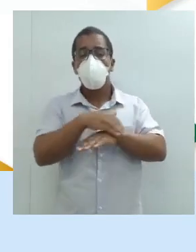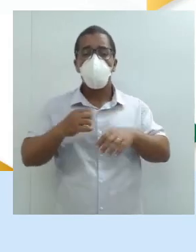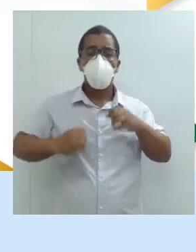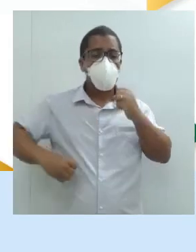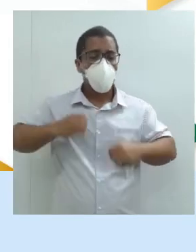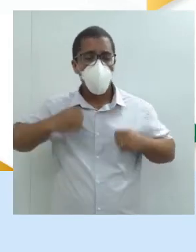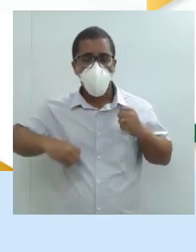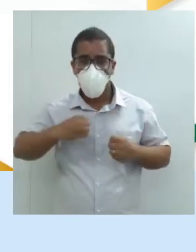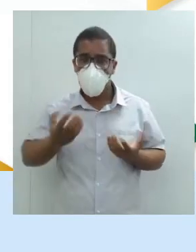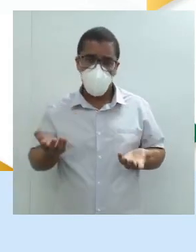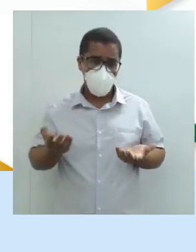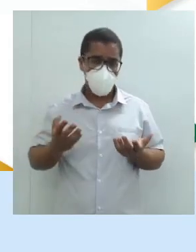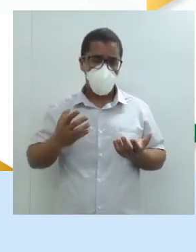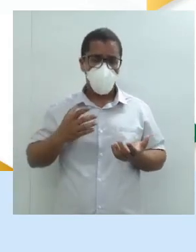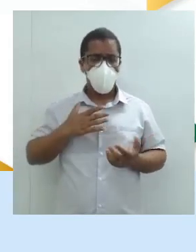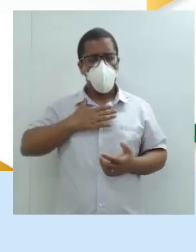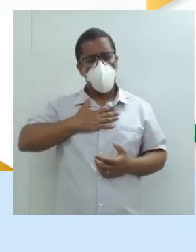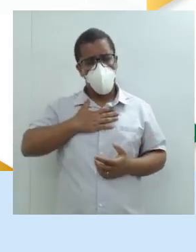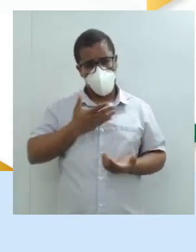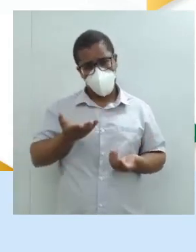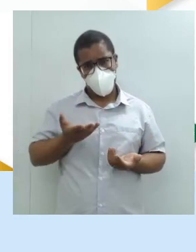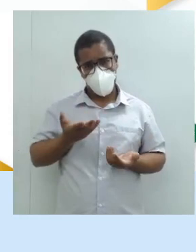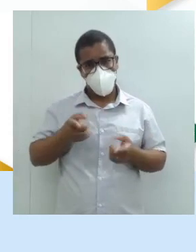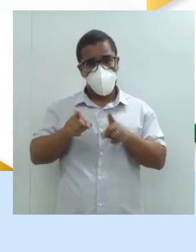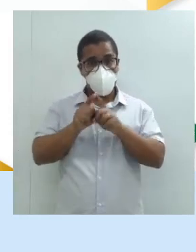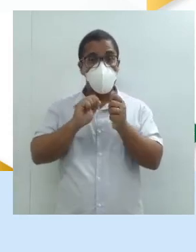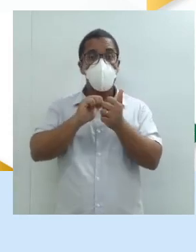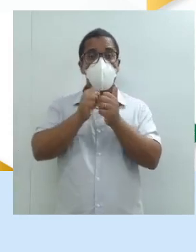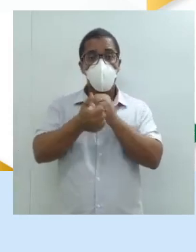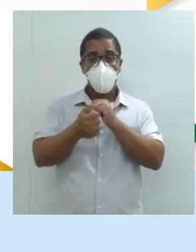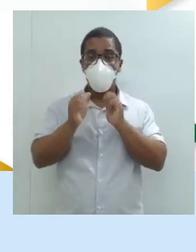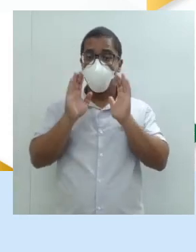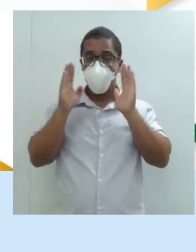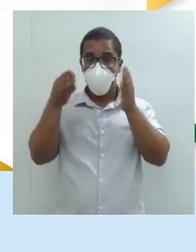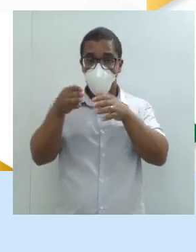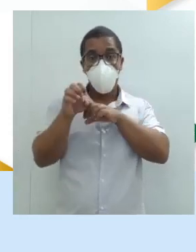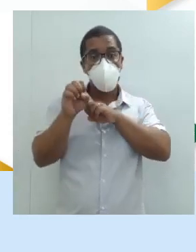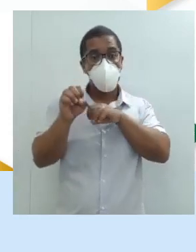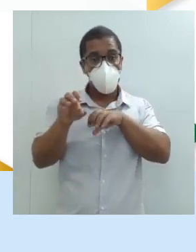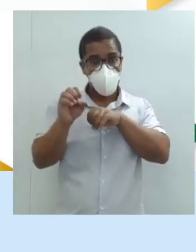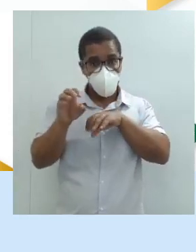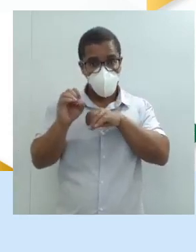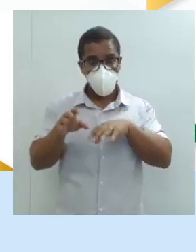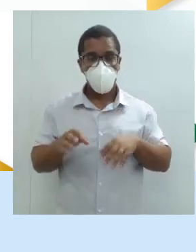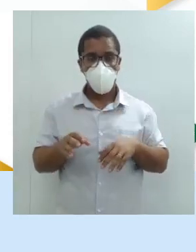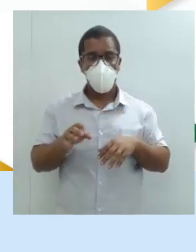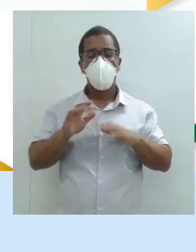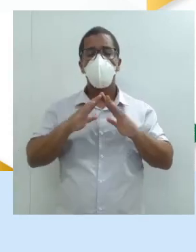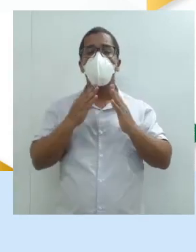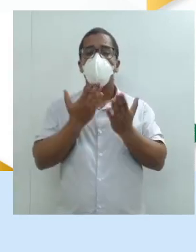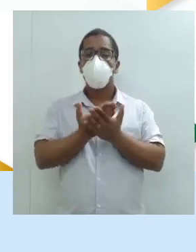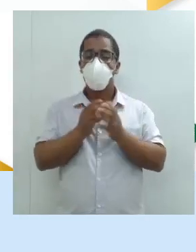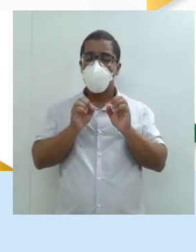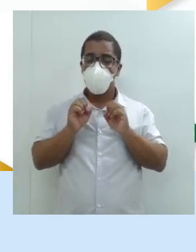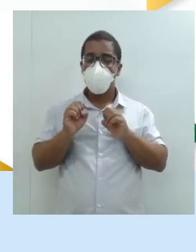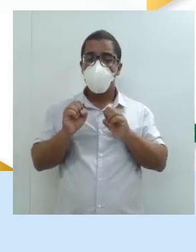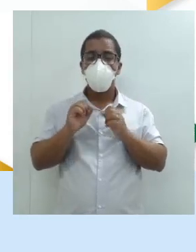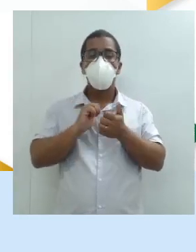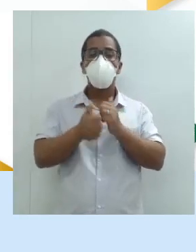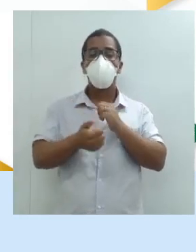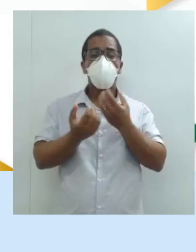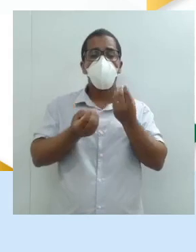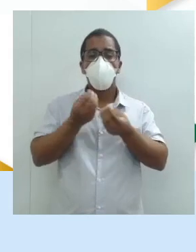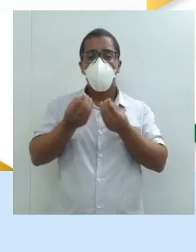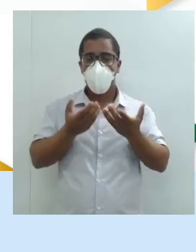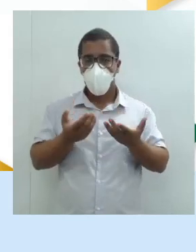etc. Tem um esporte com objetivo educacional, né? Na escola o esporte ele tem que a